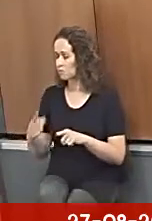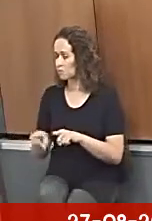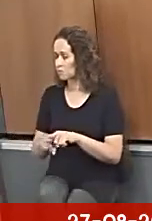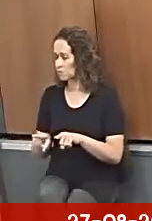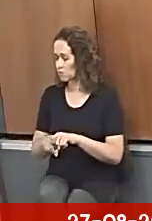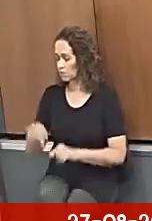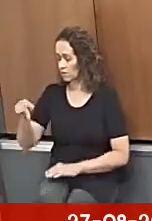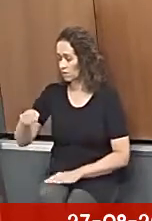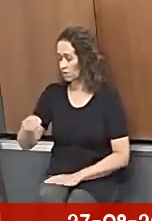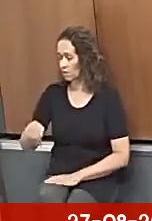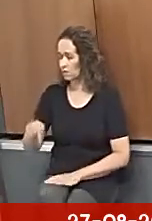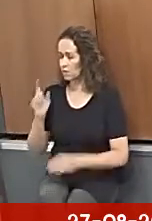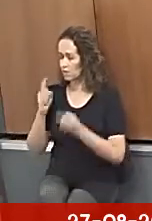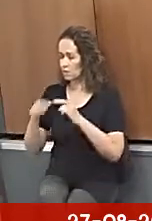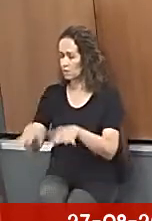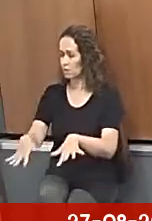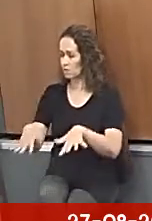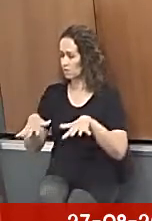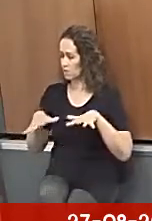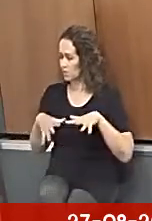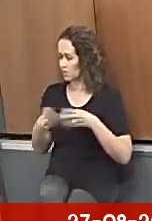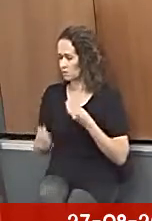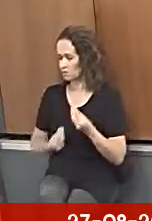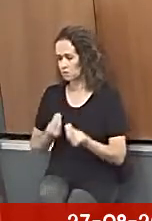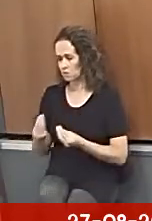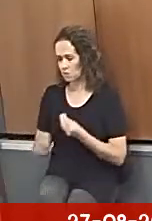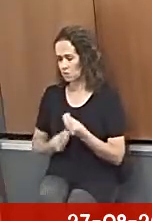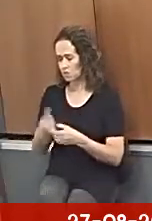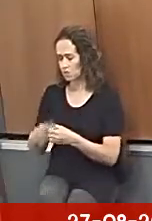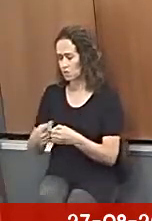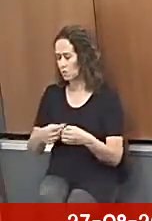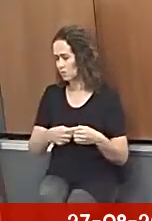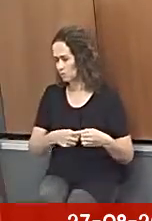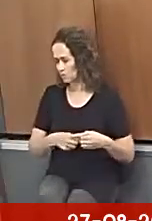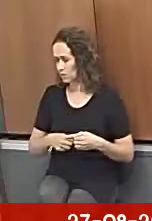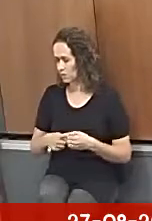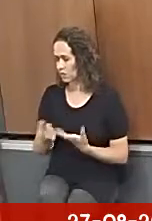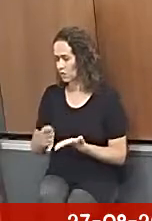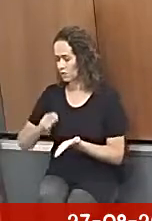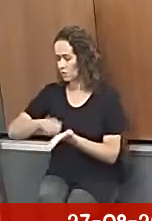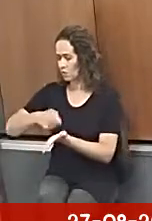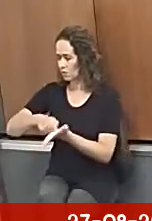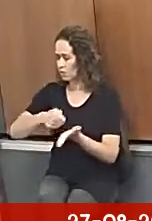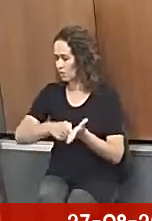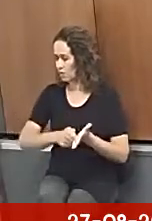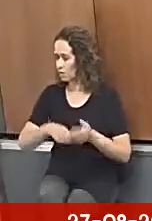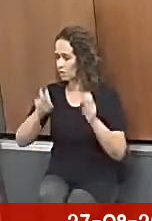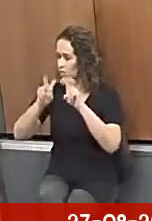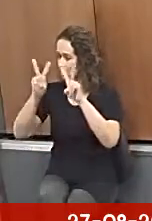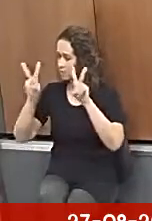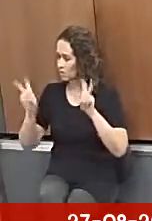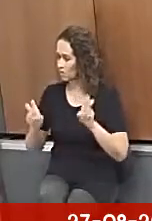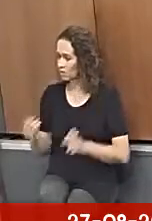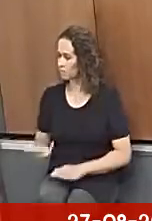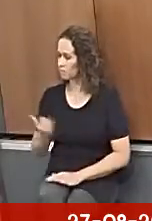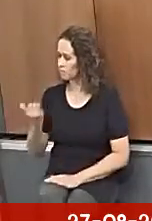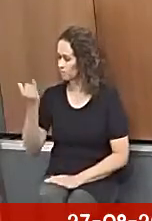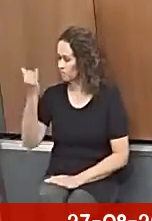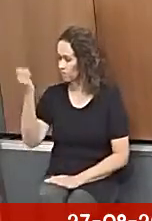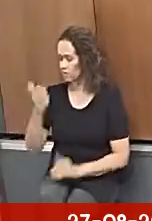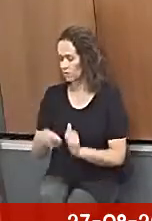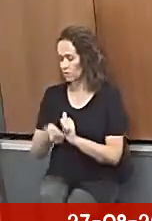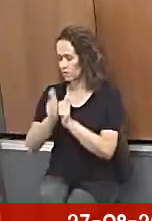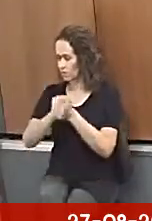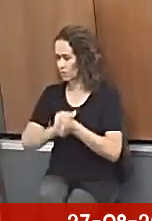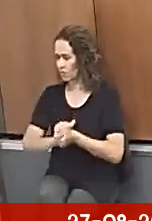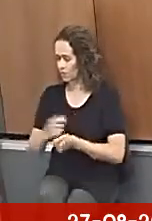recentemente para tratar dos contratos da minas arena levantou novamente o tema um tema de relevância para o esporte